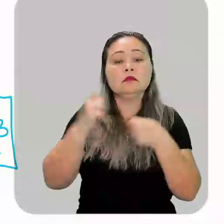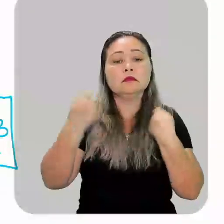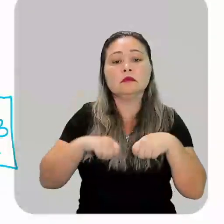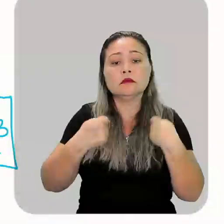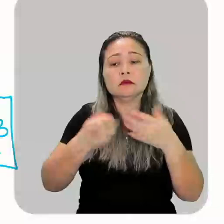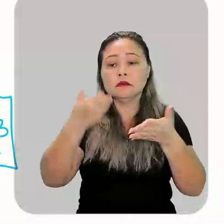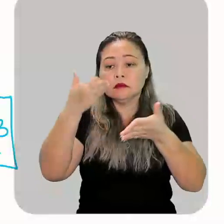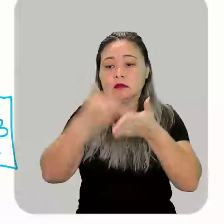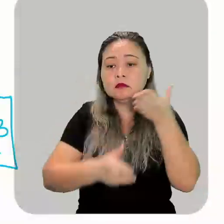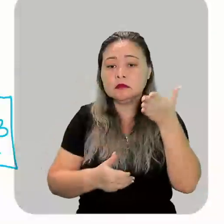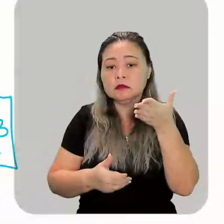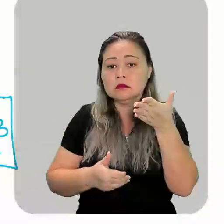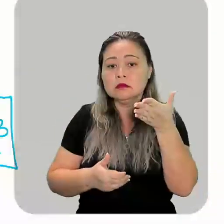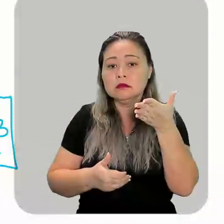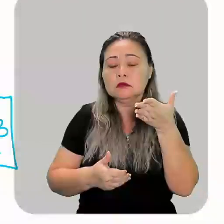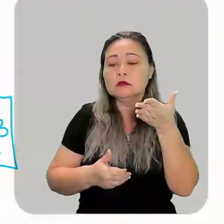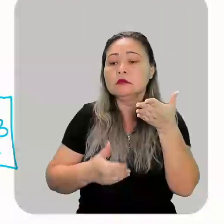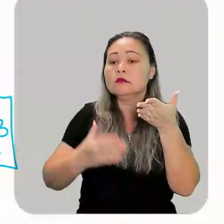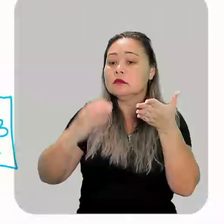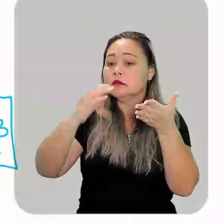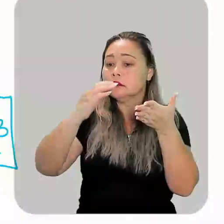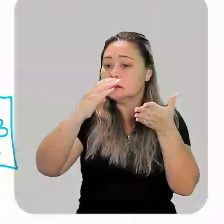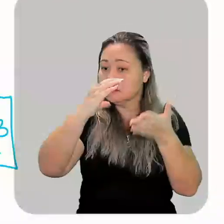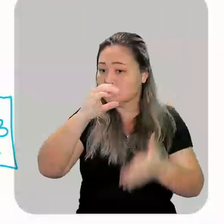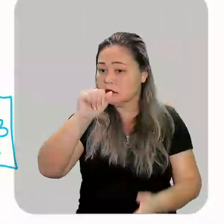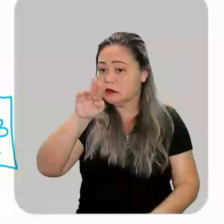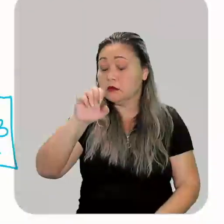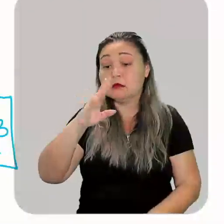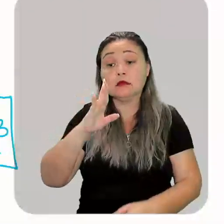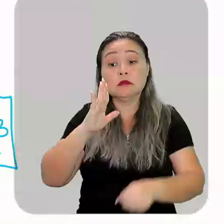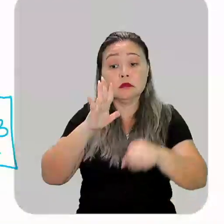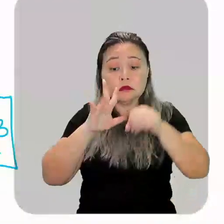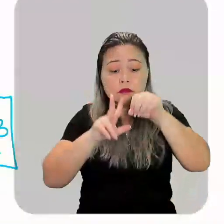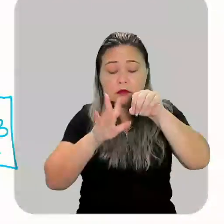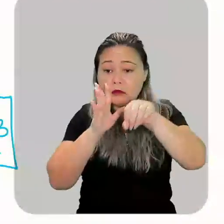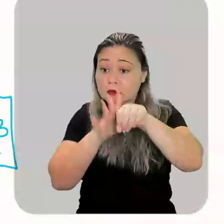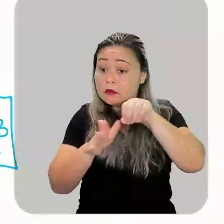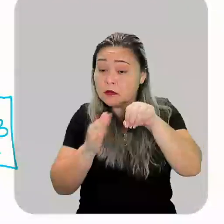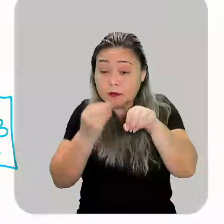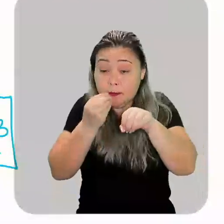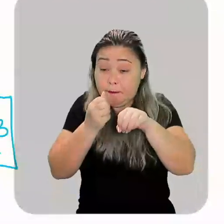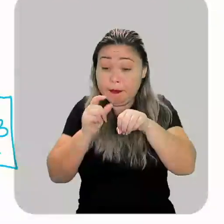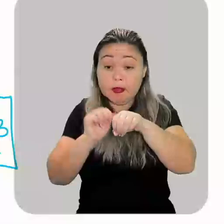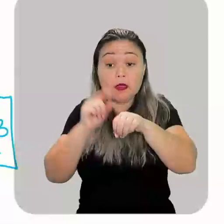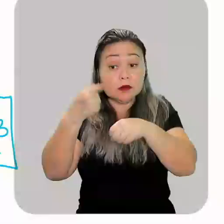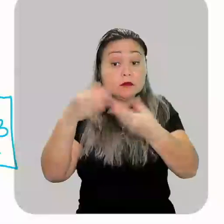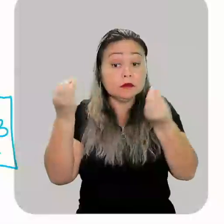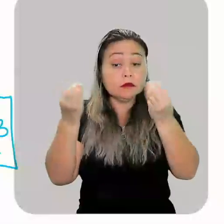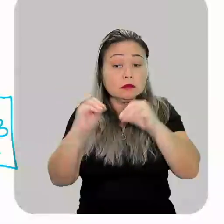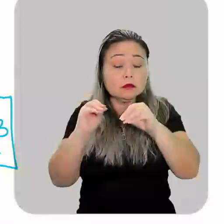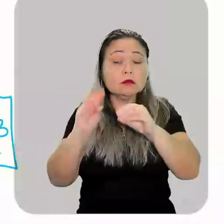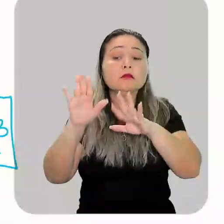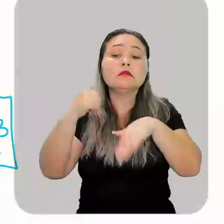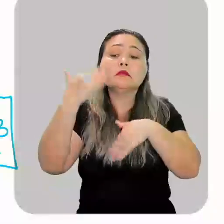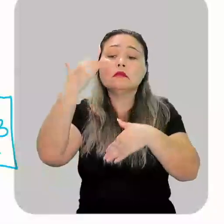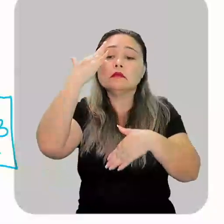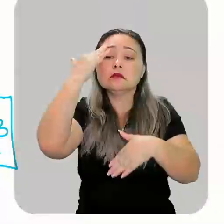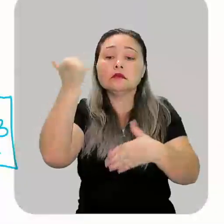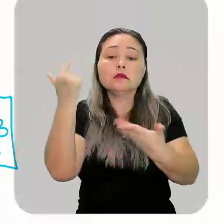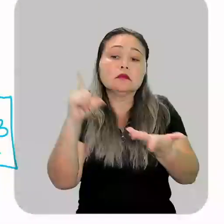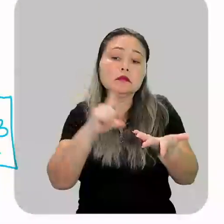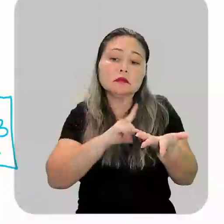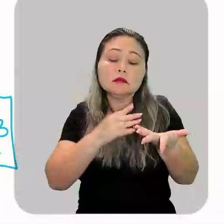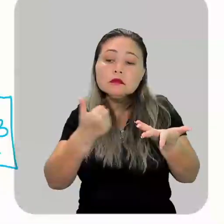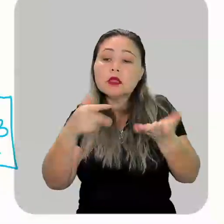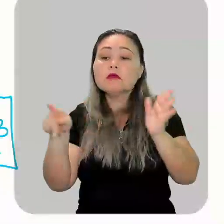precisa descontar o volume do cubo e o volume do limão que entrou. Isso. E aí, para depois a gente saber o que sobrou